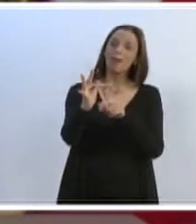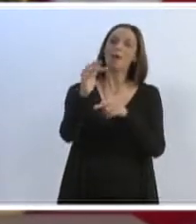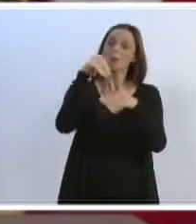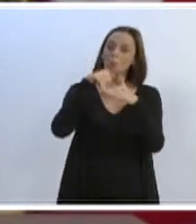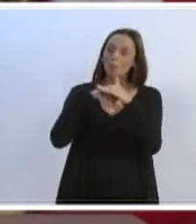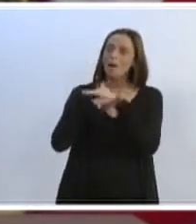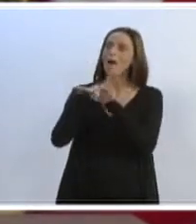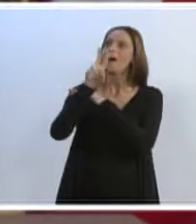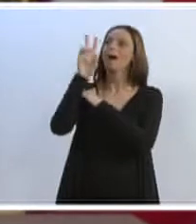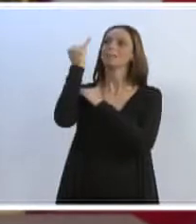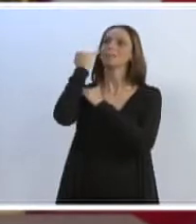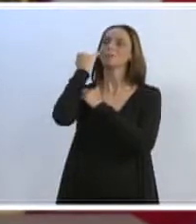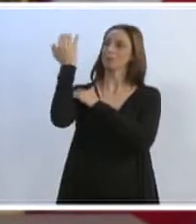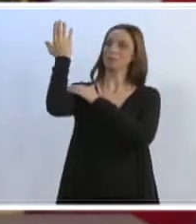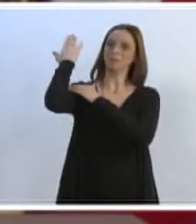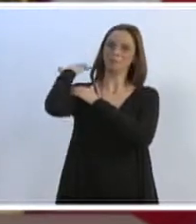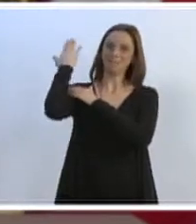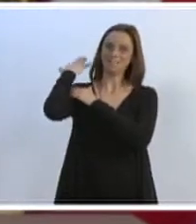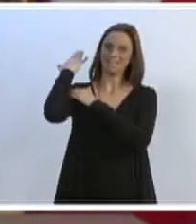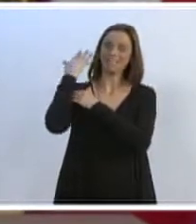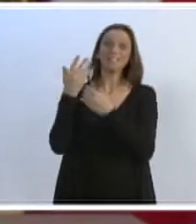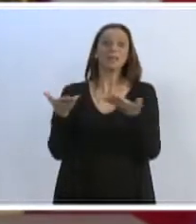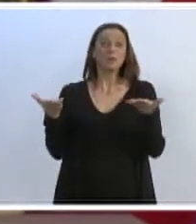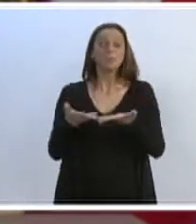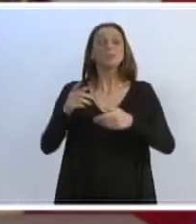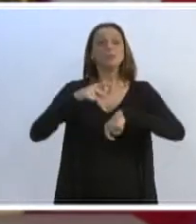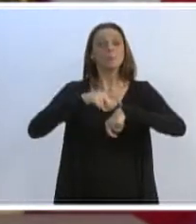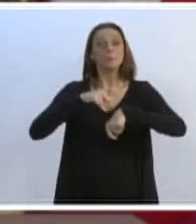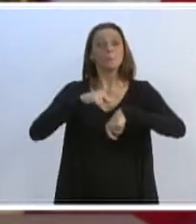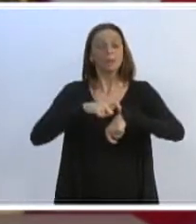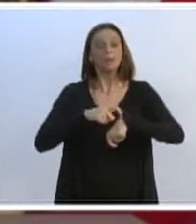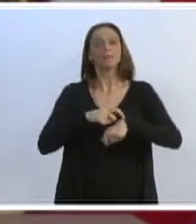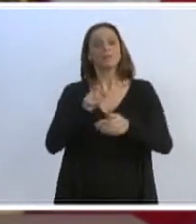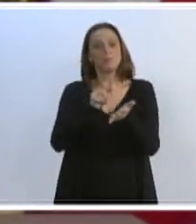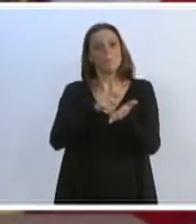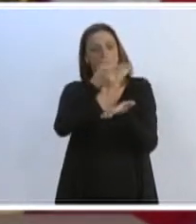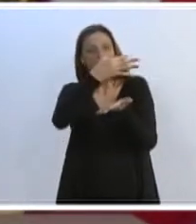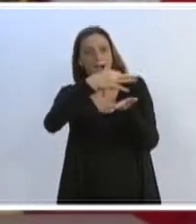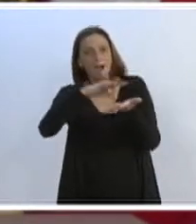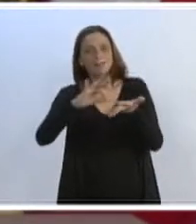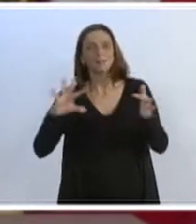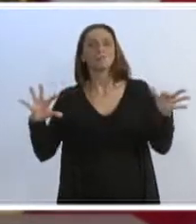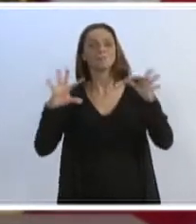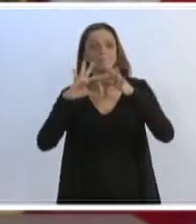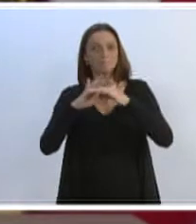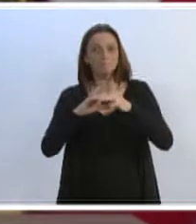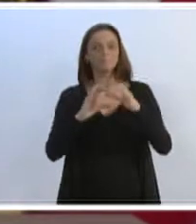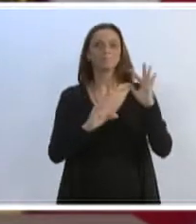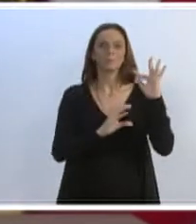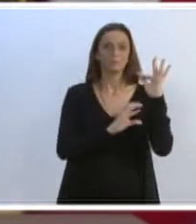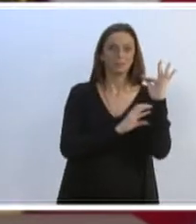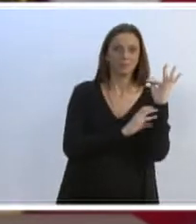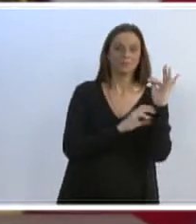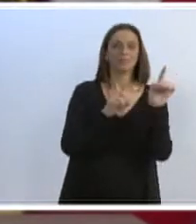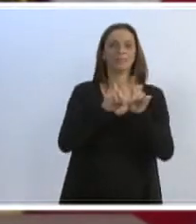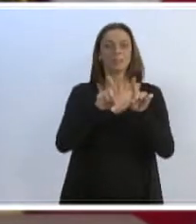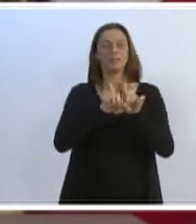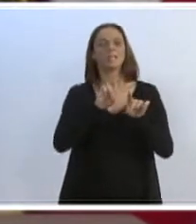Lagiano, que completou 78 anos de existência. Todos eles já estão sendo possíveis serem consultados na nossa hemeroteca